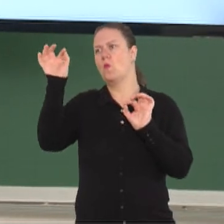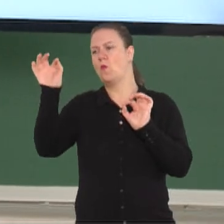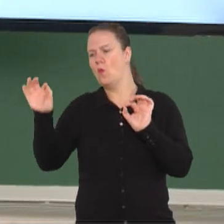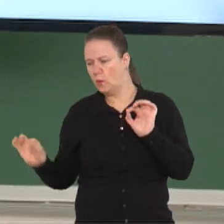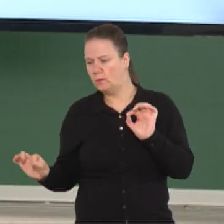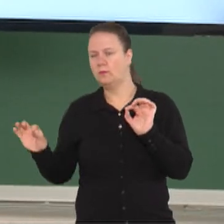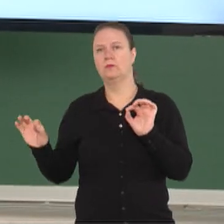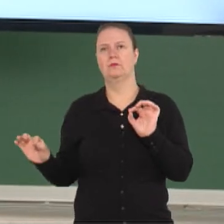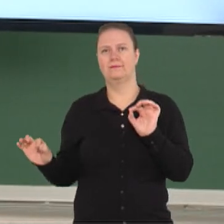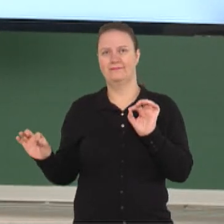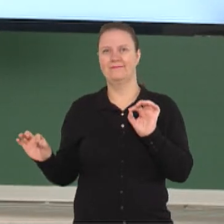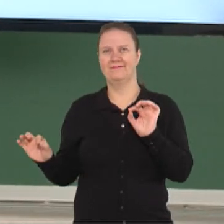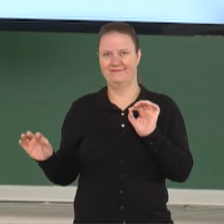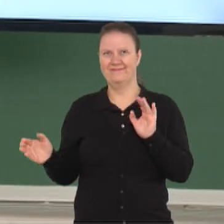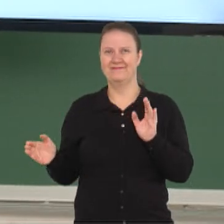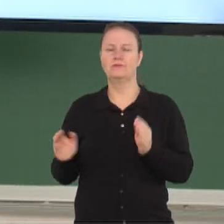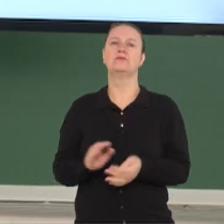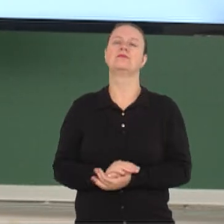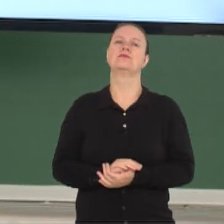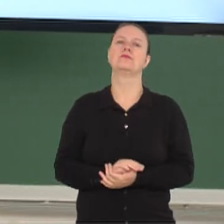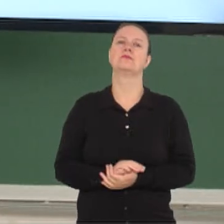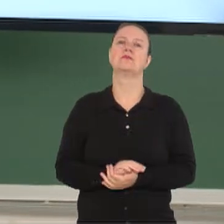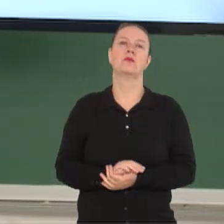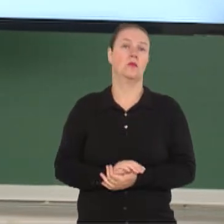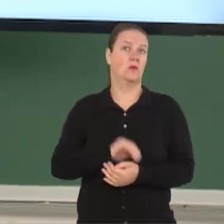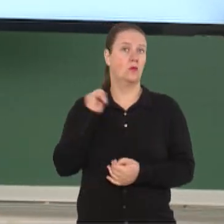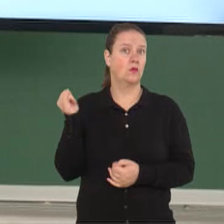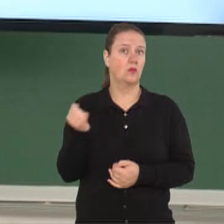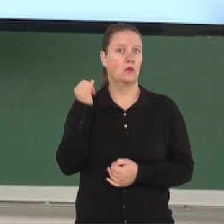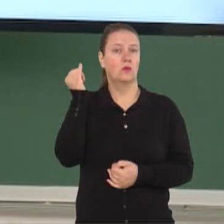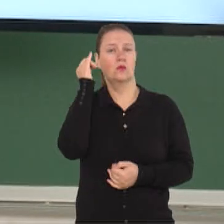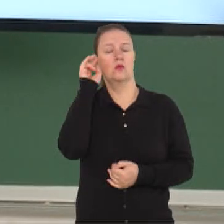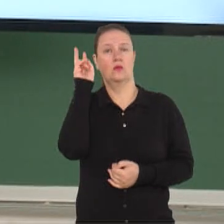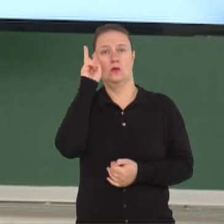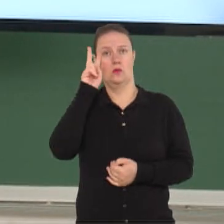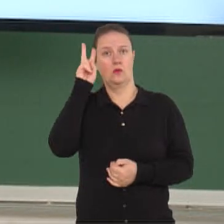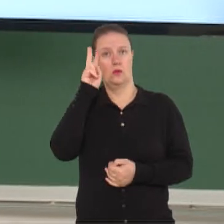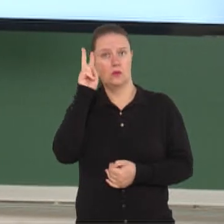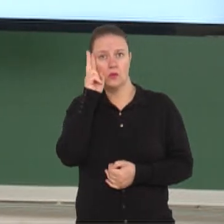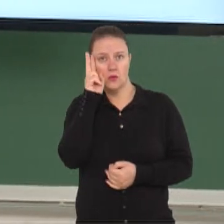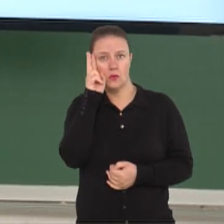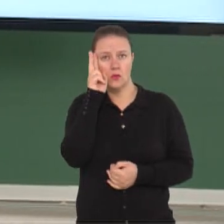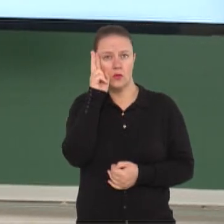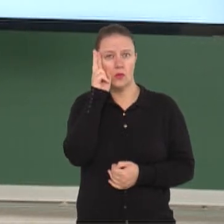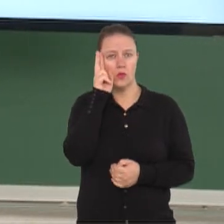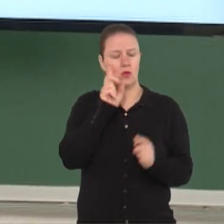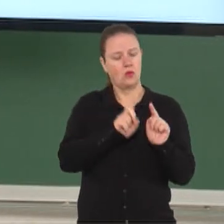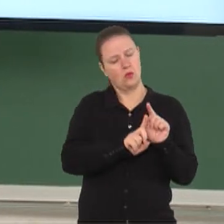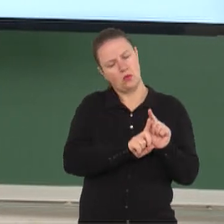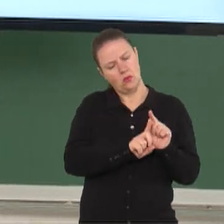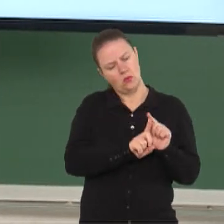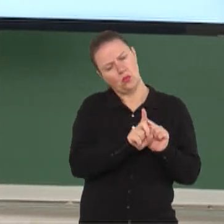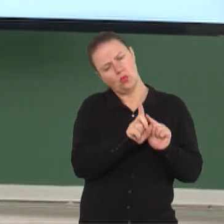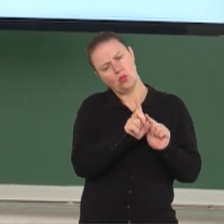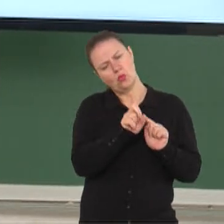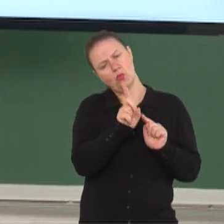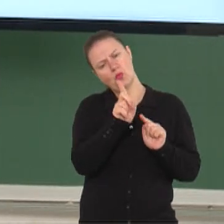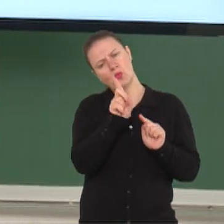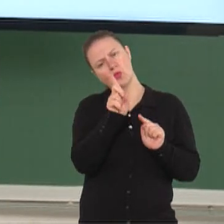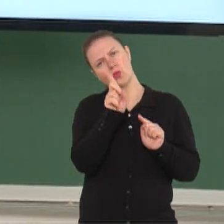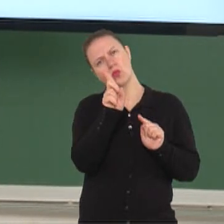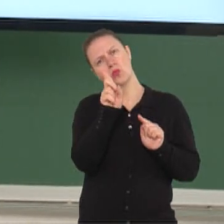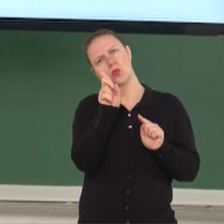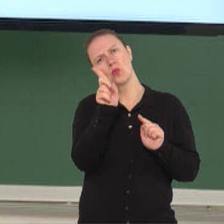Né? E importante lembrar, assim, trajetória dos objetos ou da bola